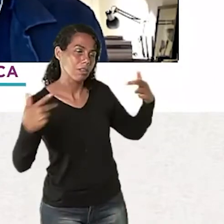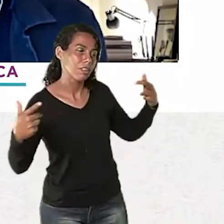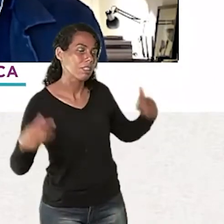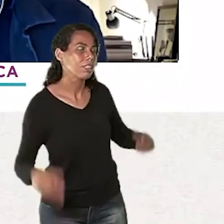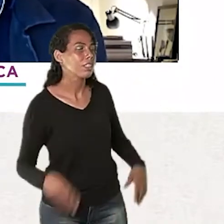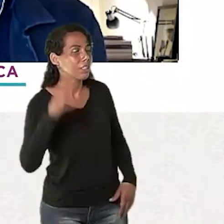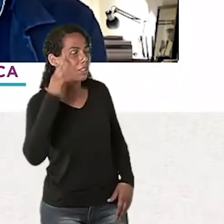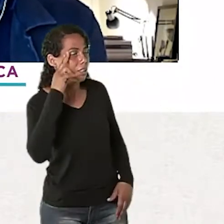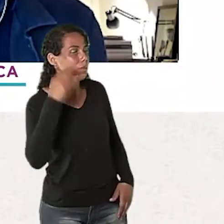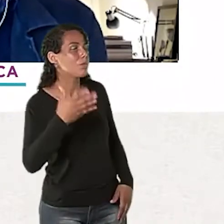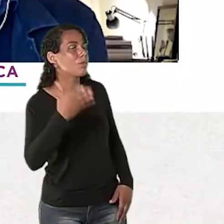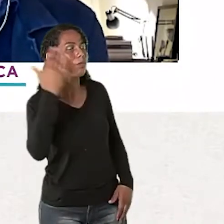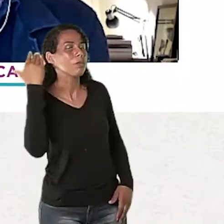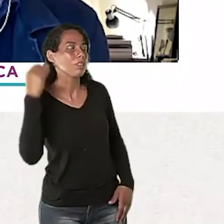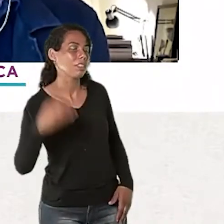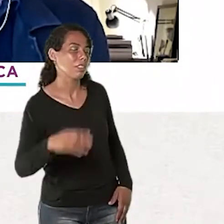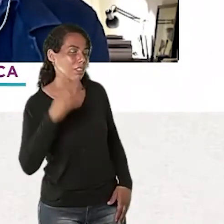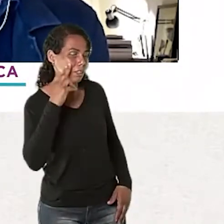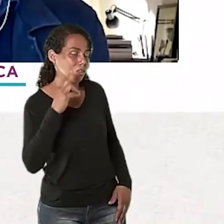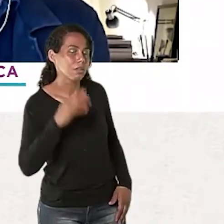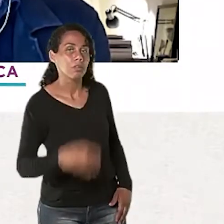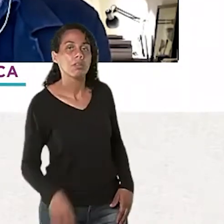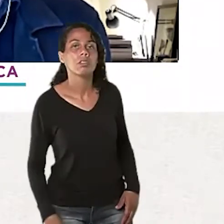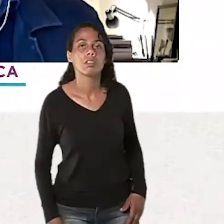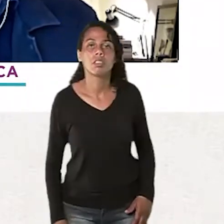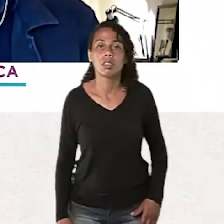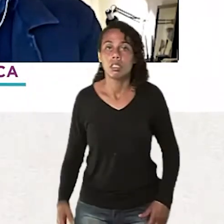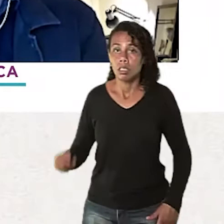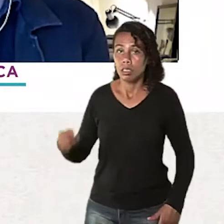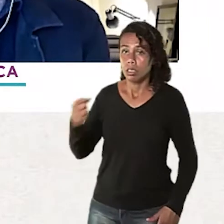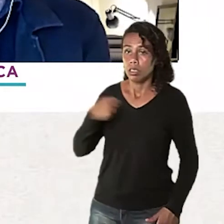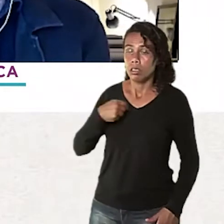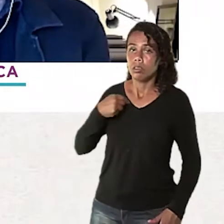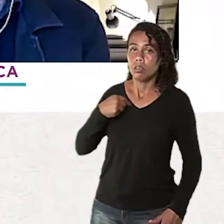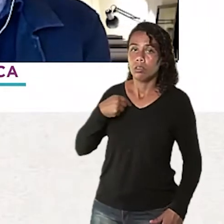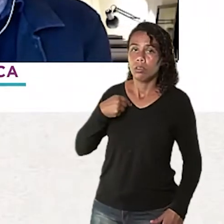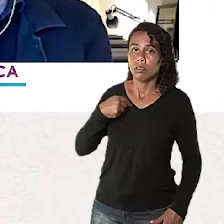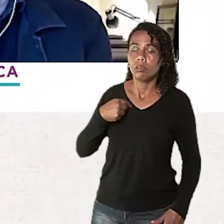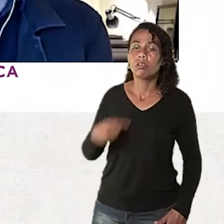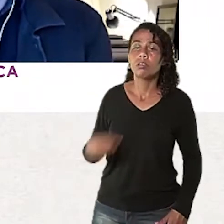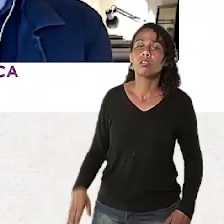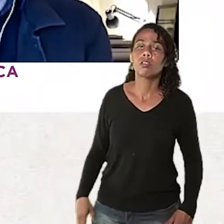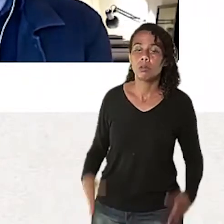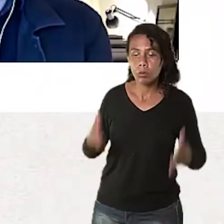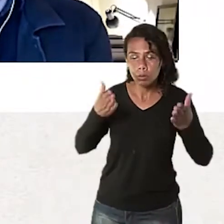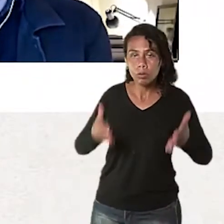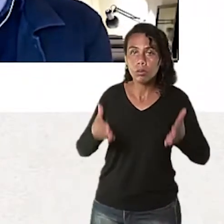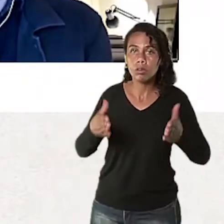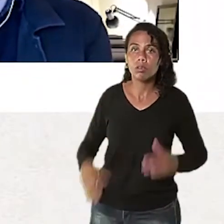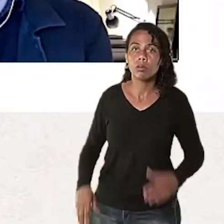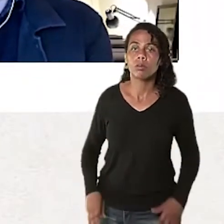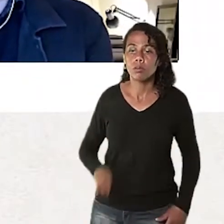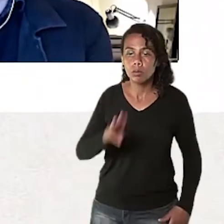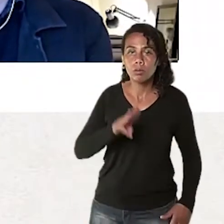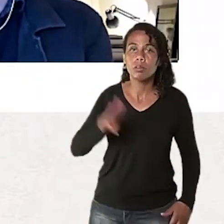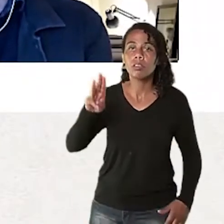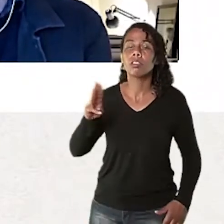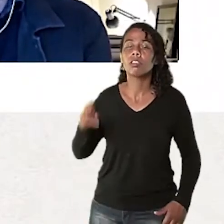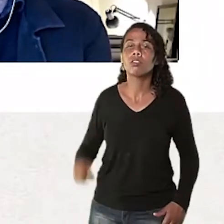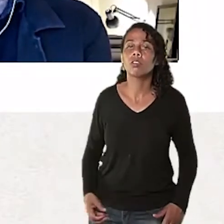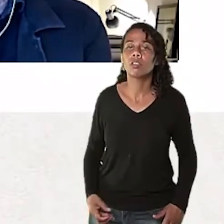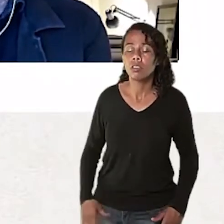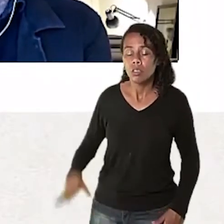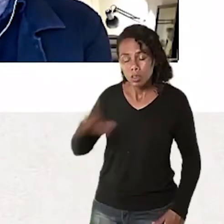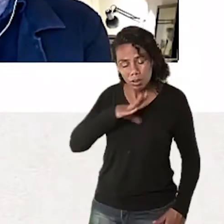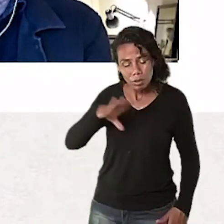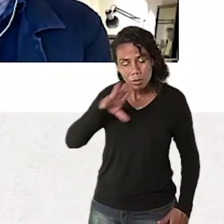pandemia cresceu muito. Tem um site que eu amo, que se chama Drive and Listen, que é um site que você escolhe a cidade, escolhe